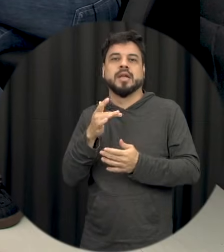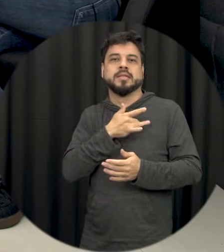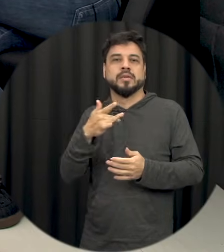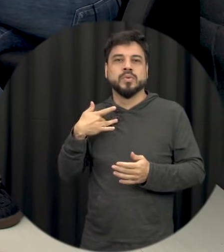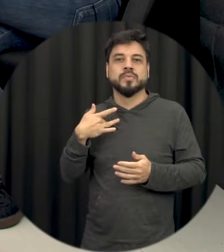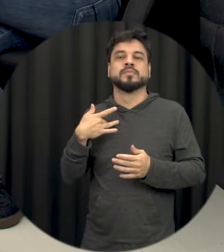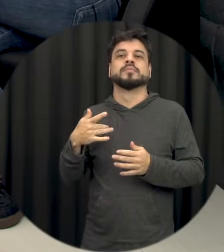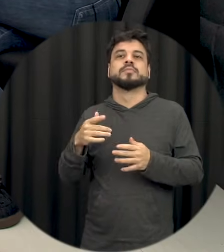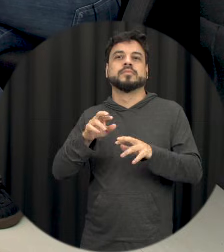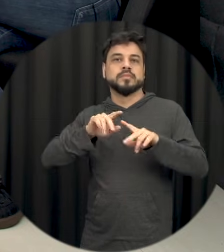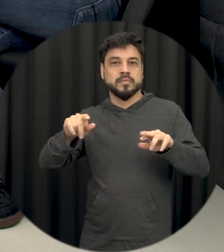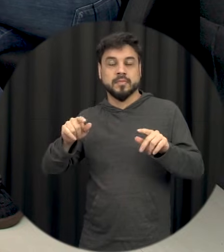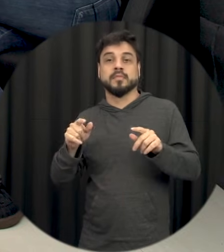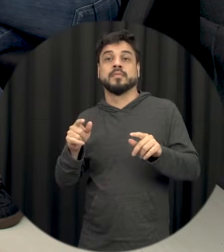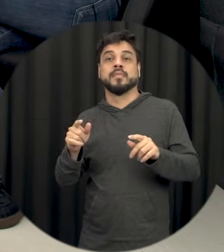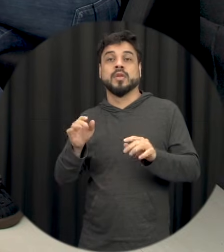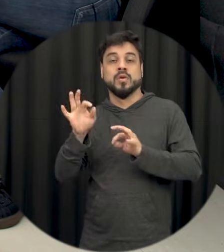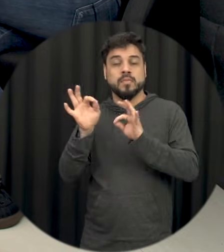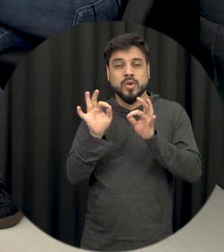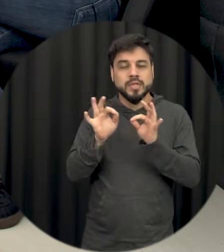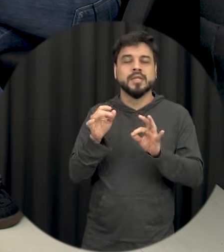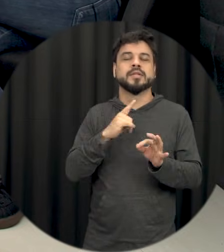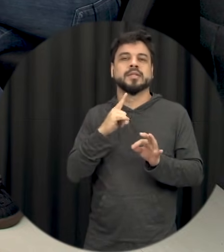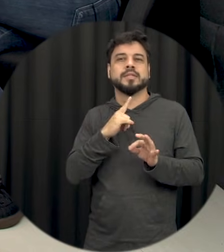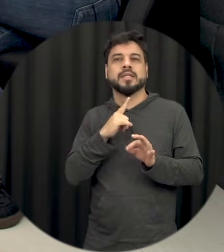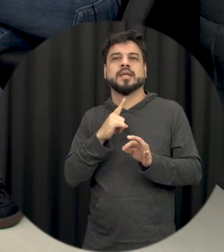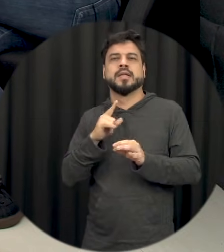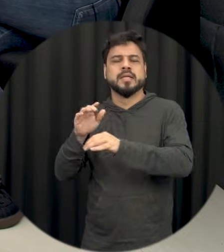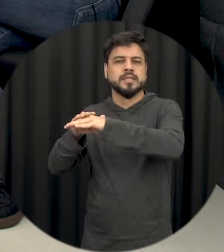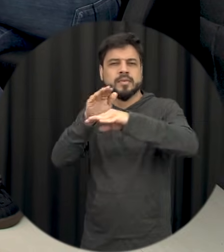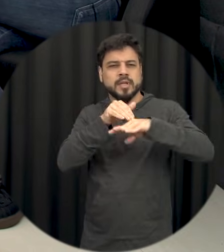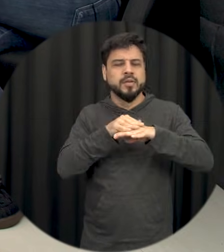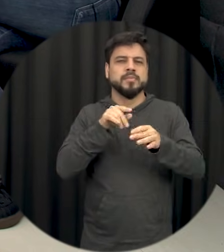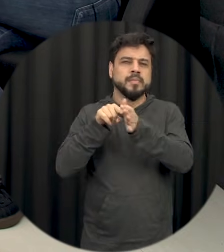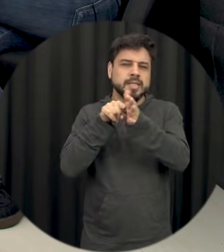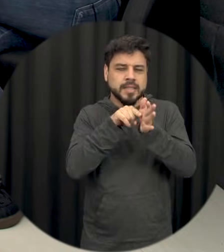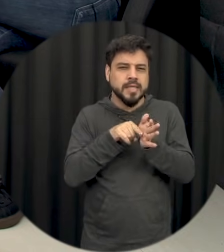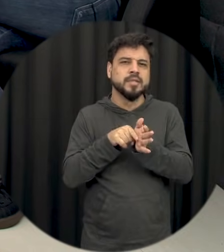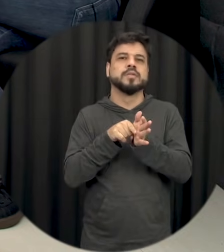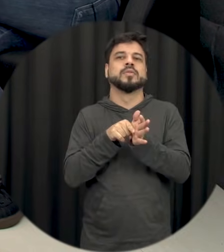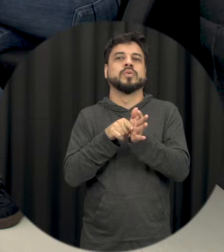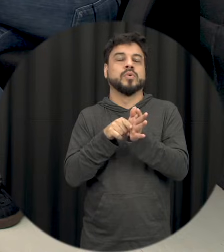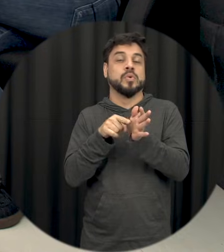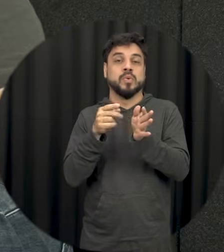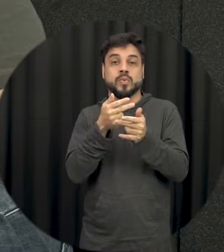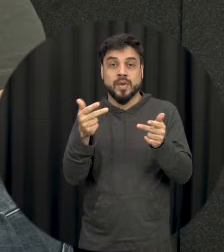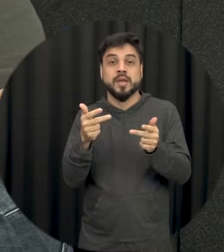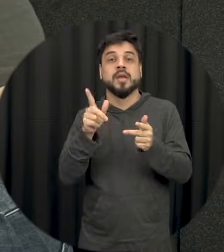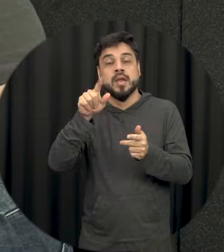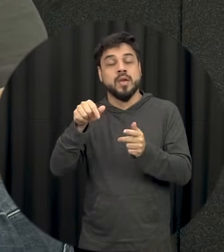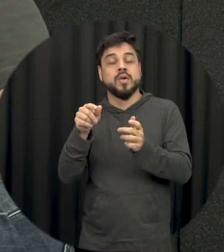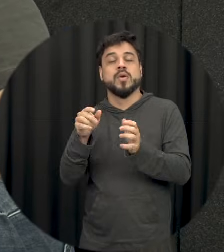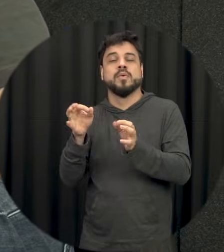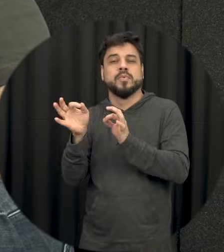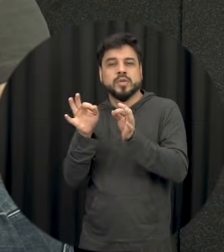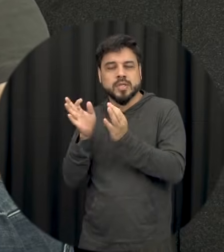alimentar e nutricional, com projetos que têm envolvido colegas pesquisadores, mas no projeto de extensão, né, não é projeto